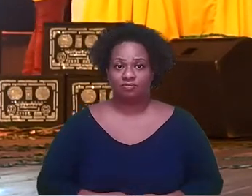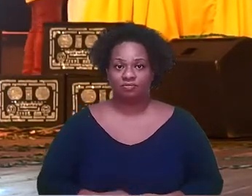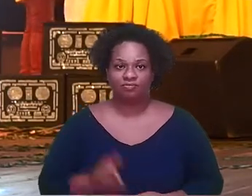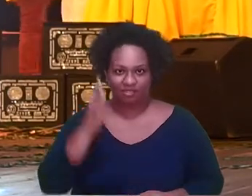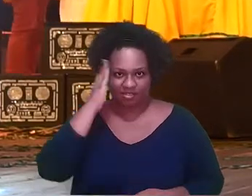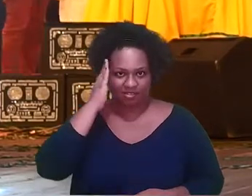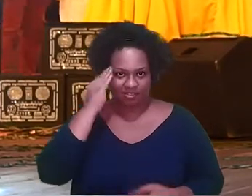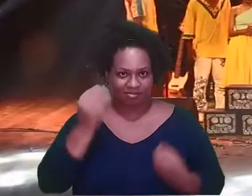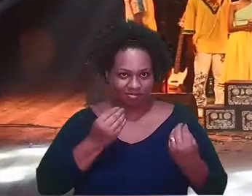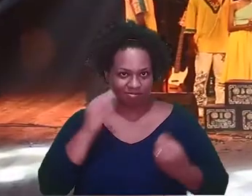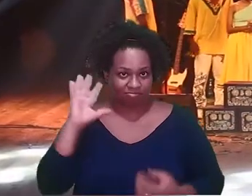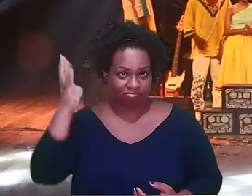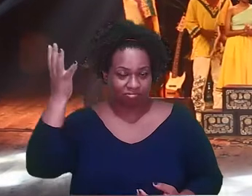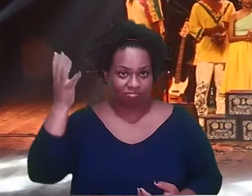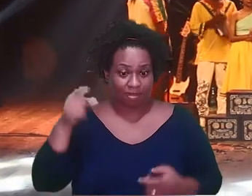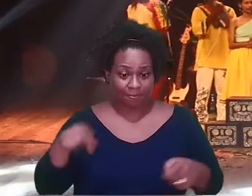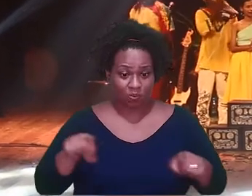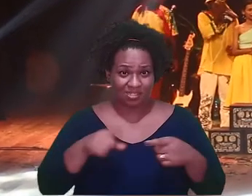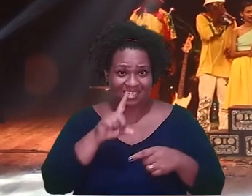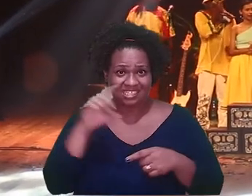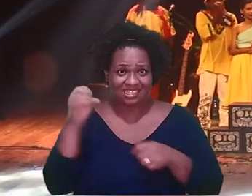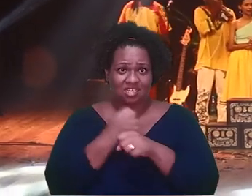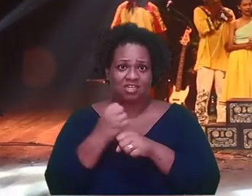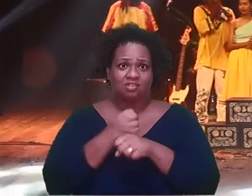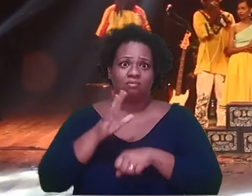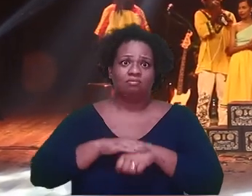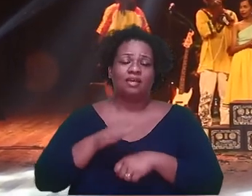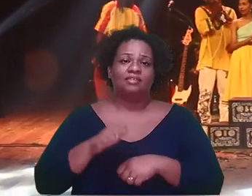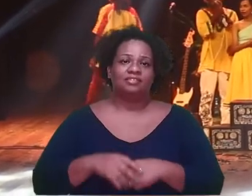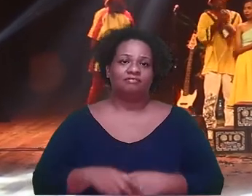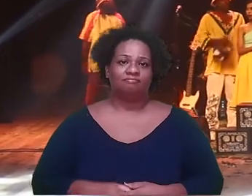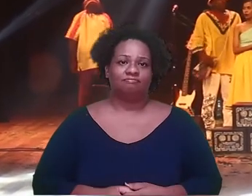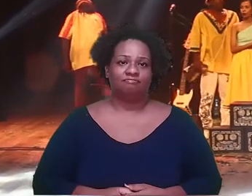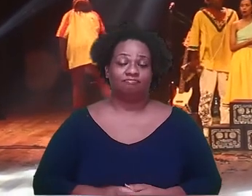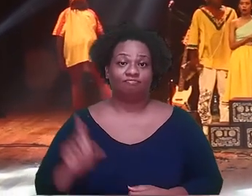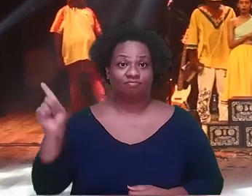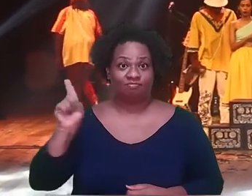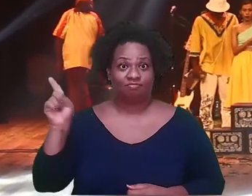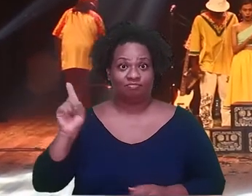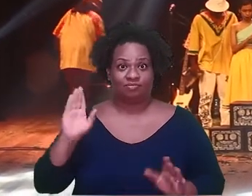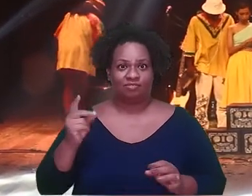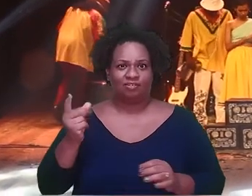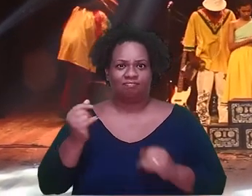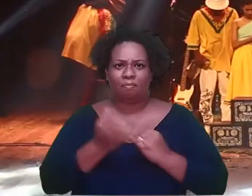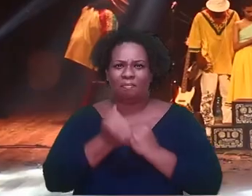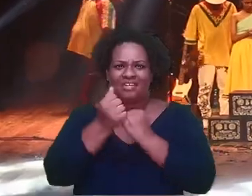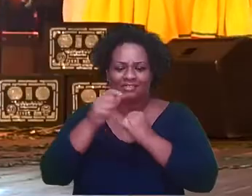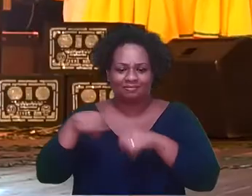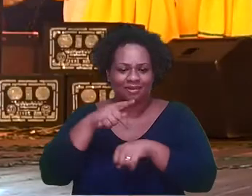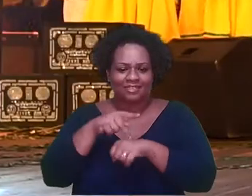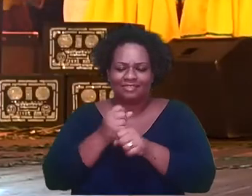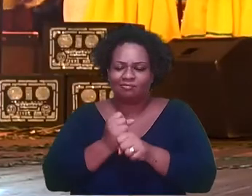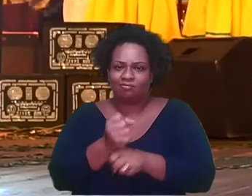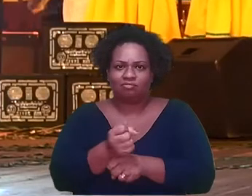desse país. Não só ela, todas as abumbas desses terreiros pretos e afro-indígena. Se